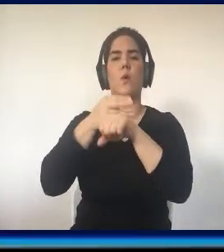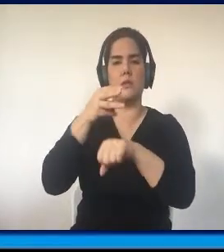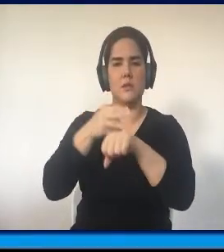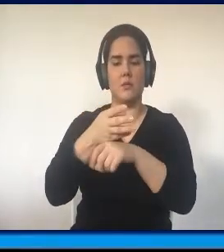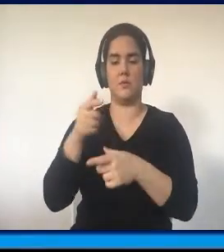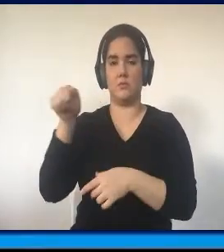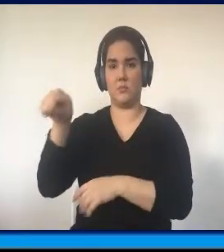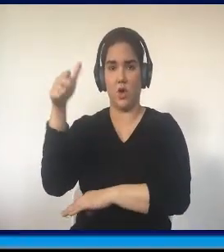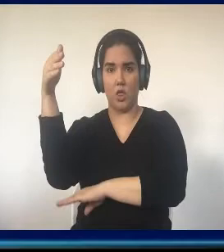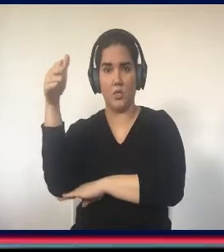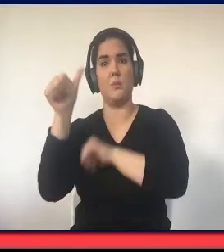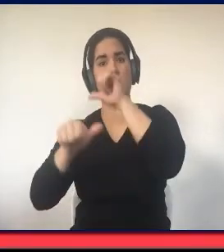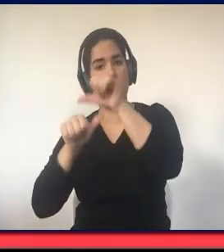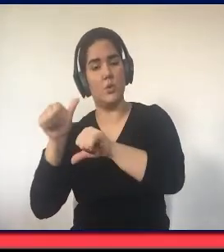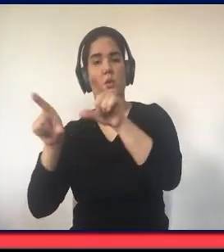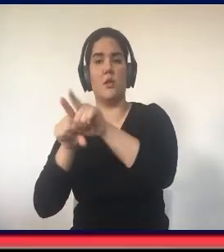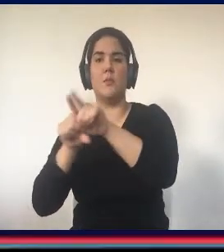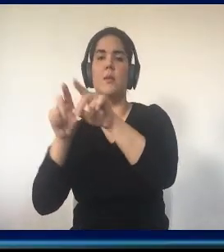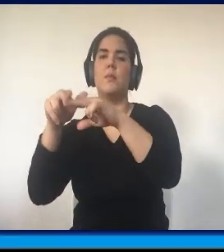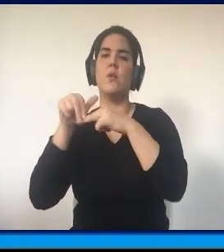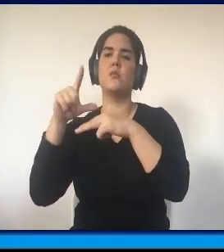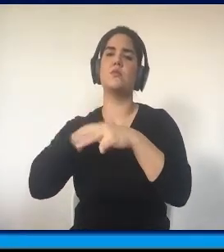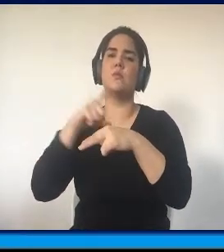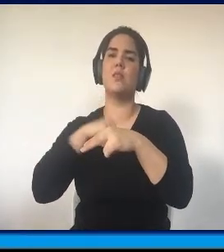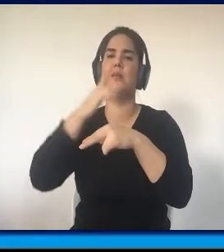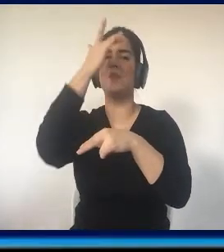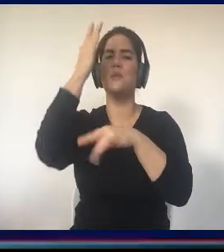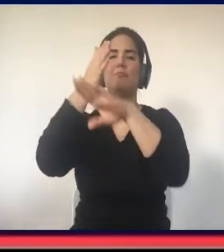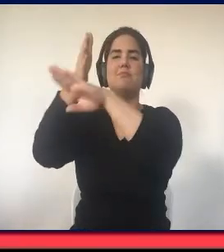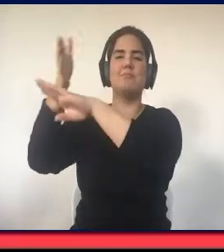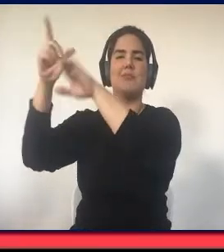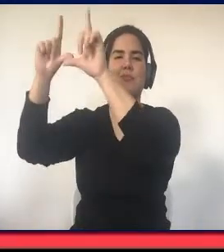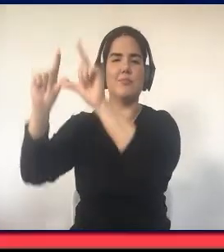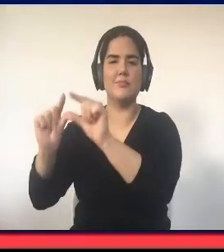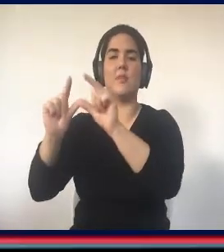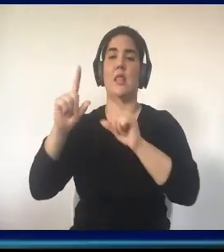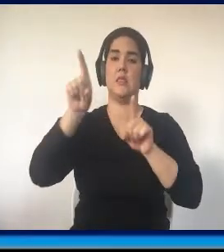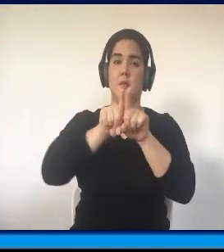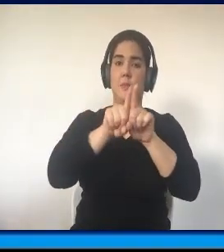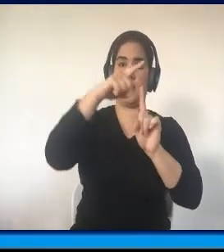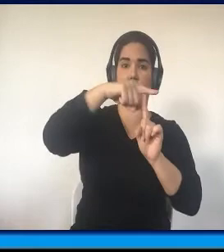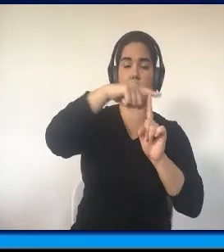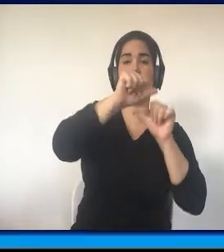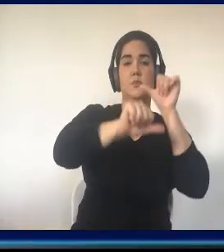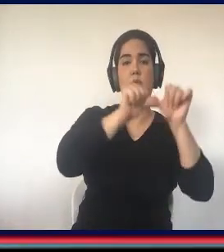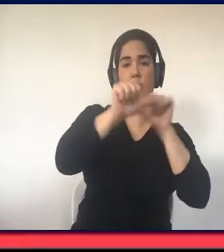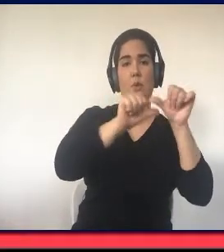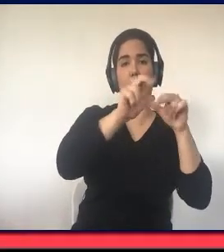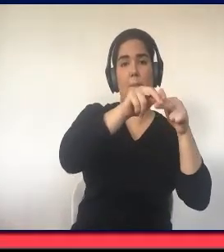por conta do Airbnb. Os táxis mudaram por conta do